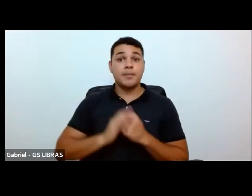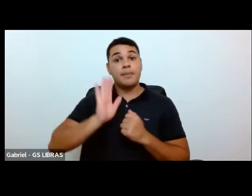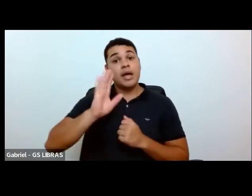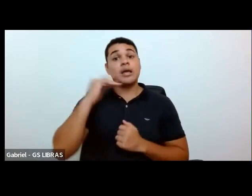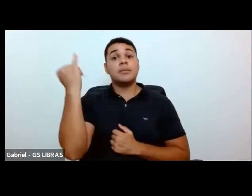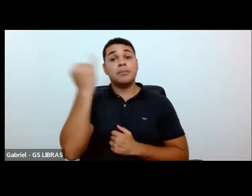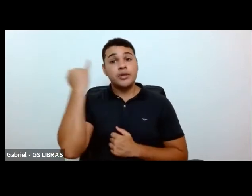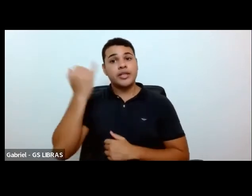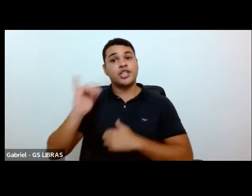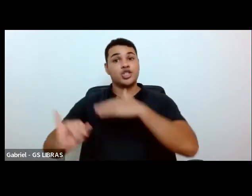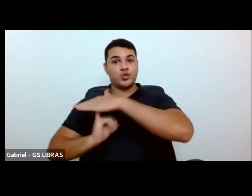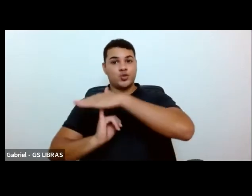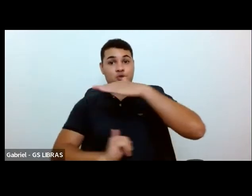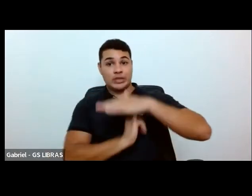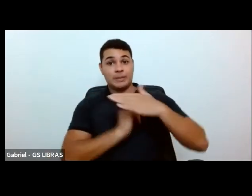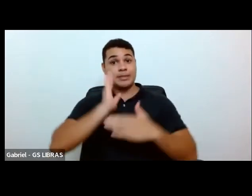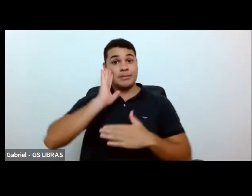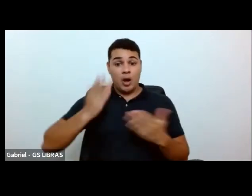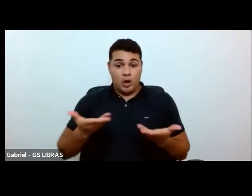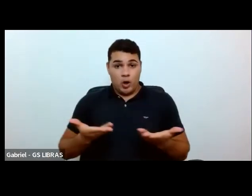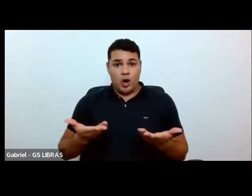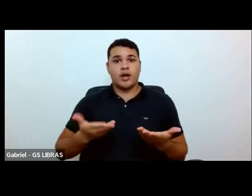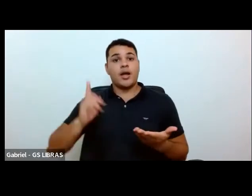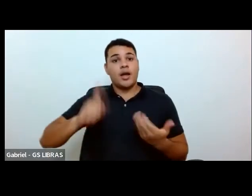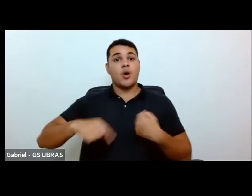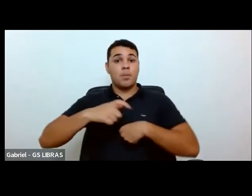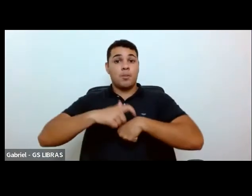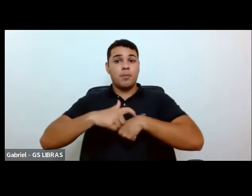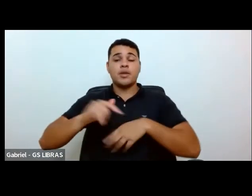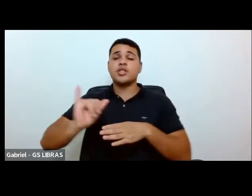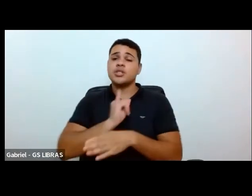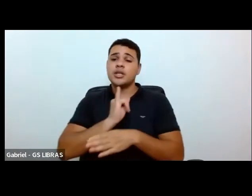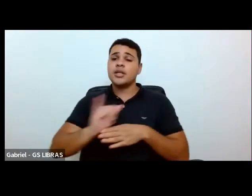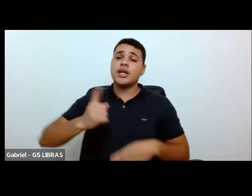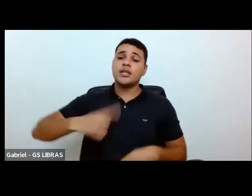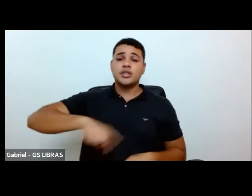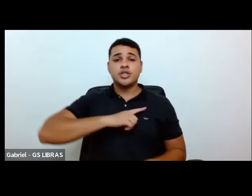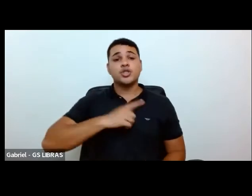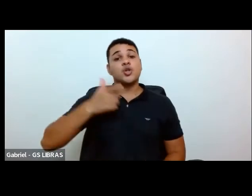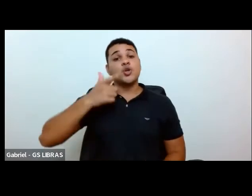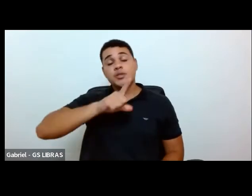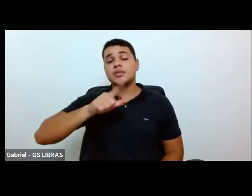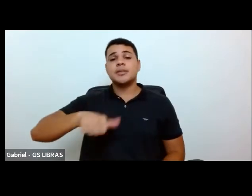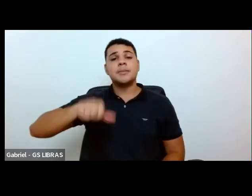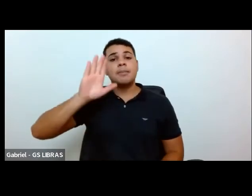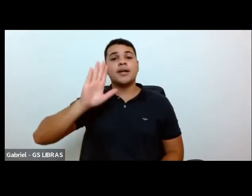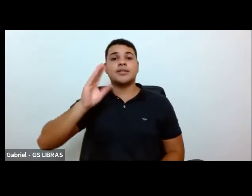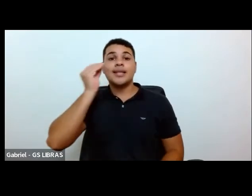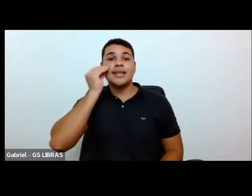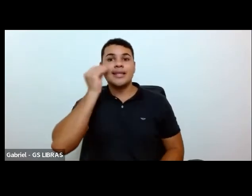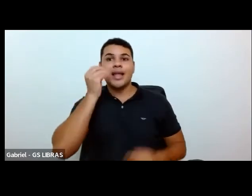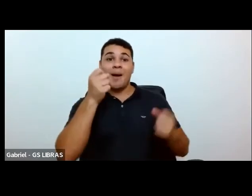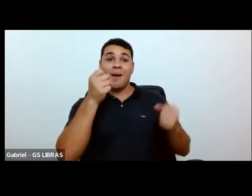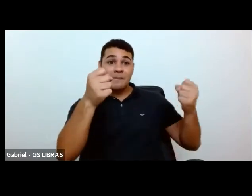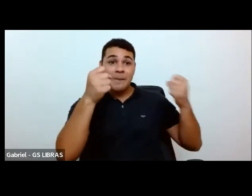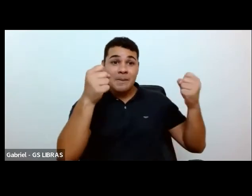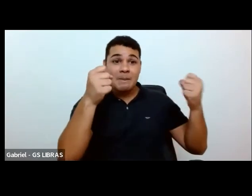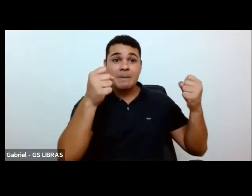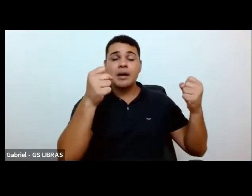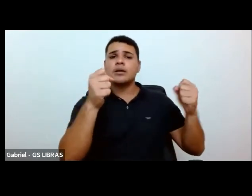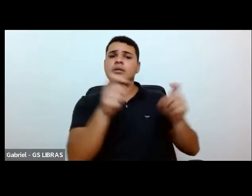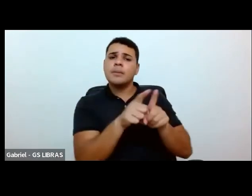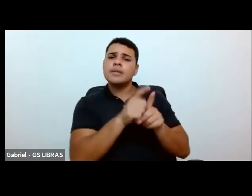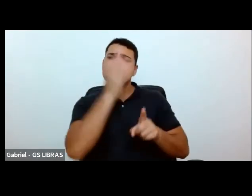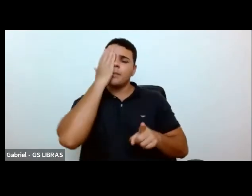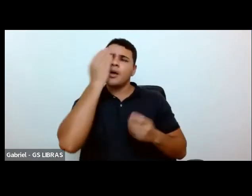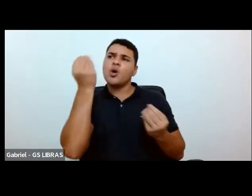acho, esse momento estratégico, né, até para encerrando, né, de que a gente tem um lugar de acolher e recuar, né? E eu diria que muito dos nossos processos tem a ver